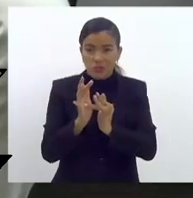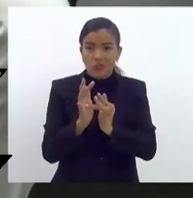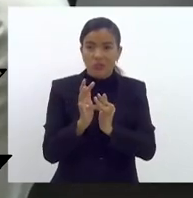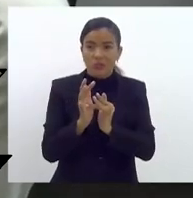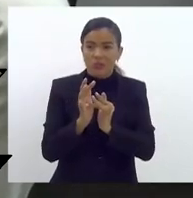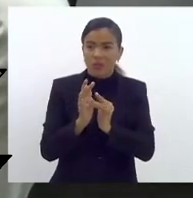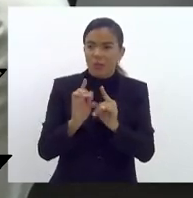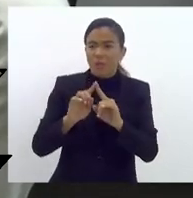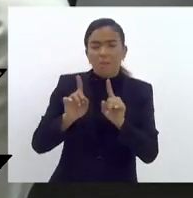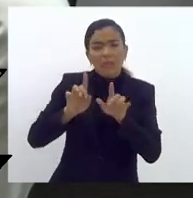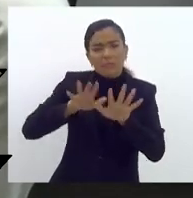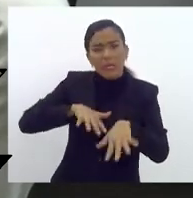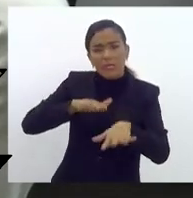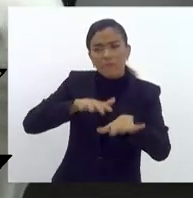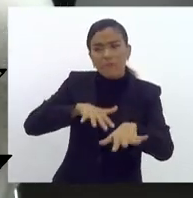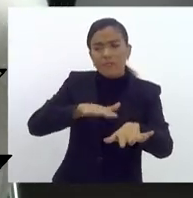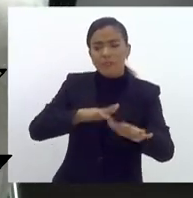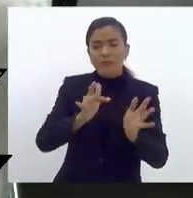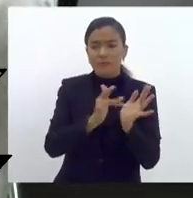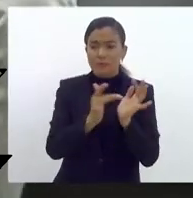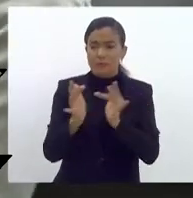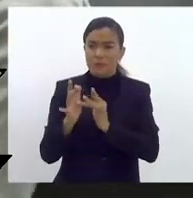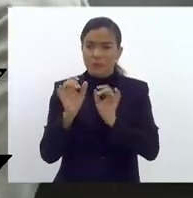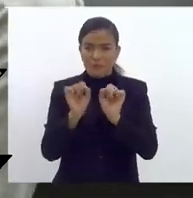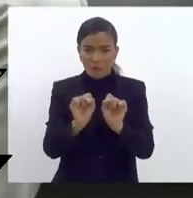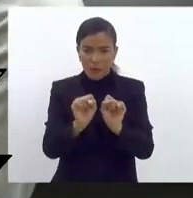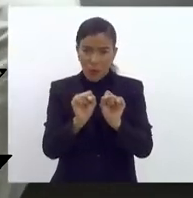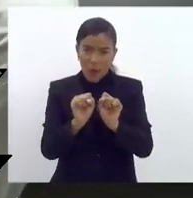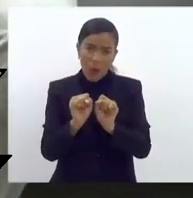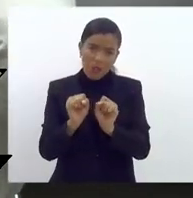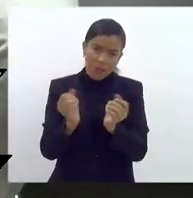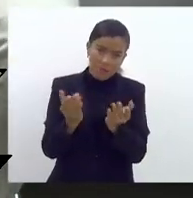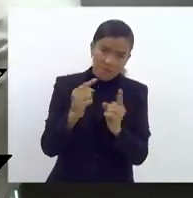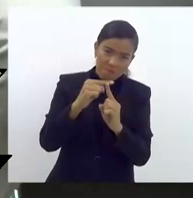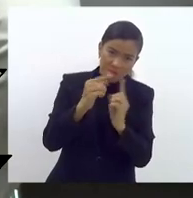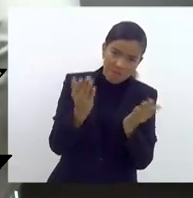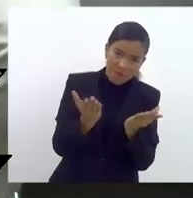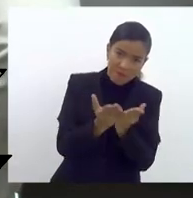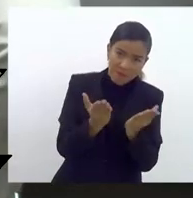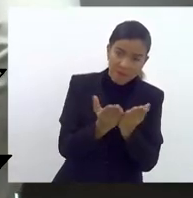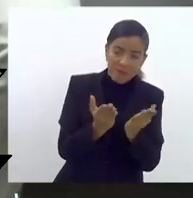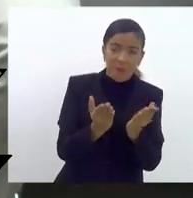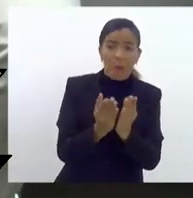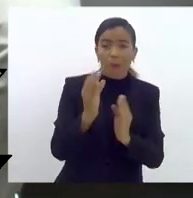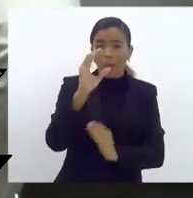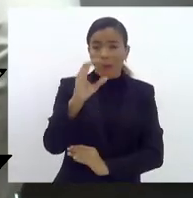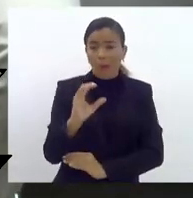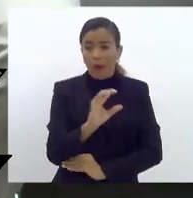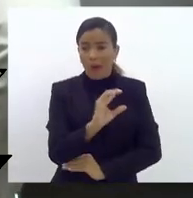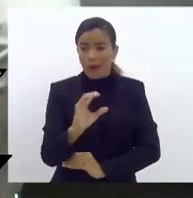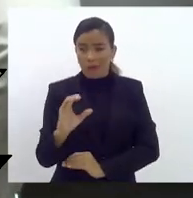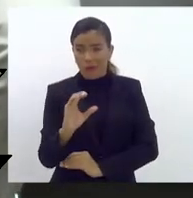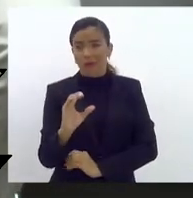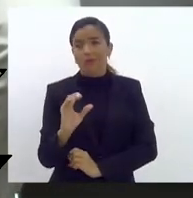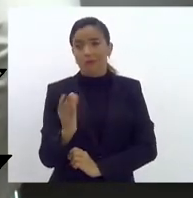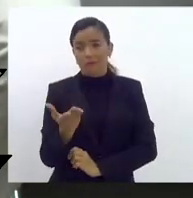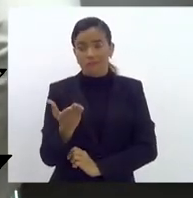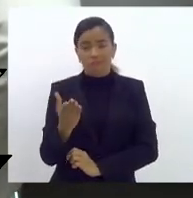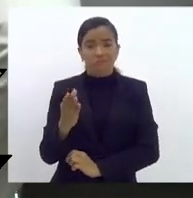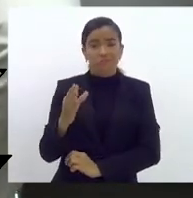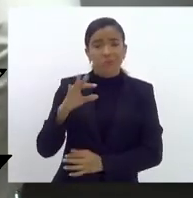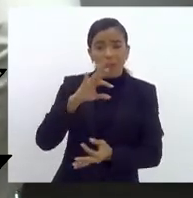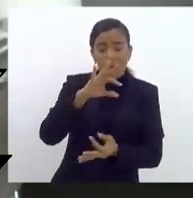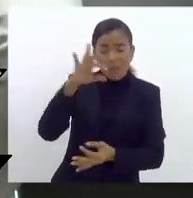mas a marcha para Jesus pode ser feita por evangélicos o católicos por